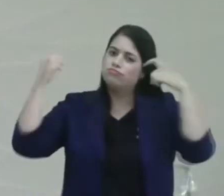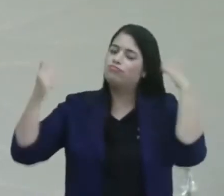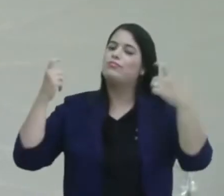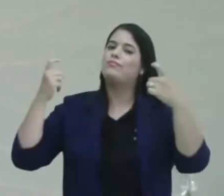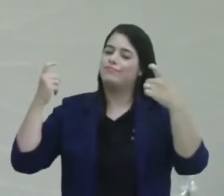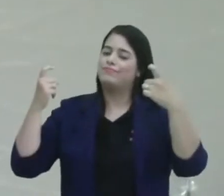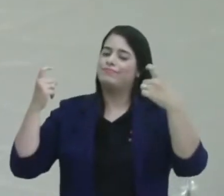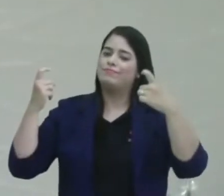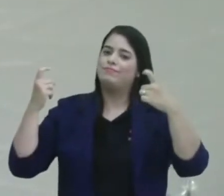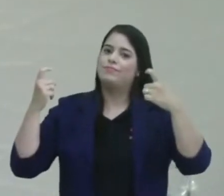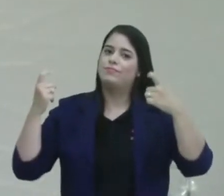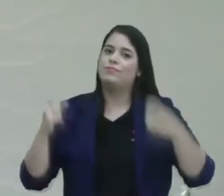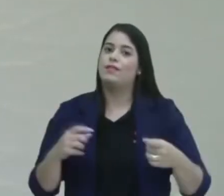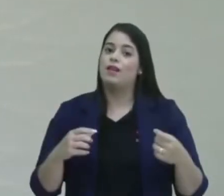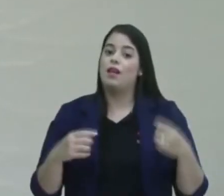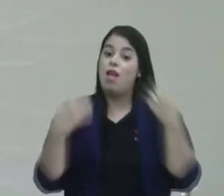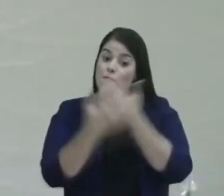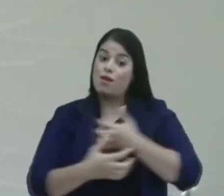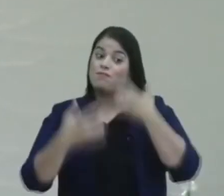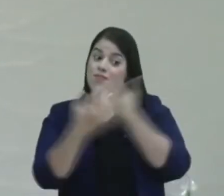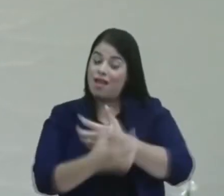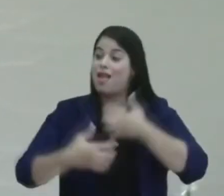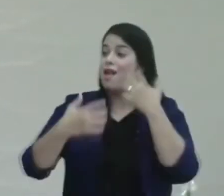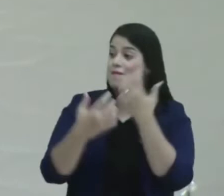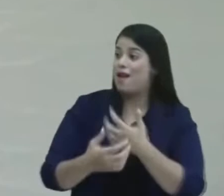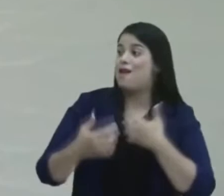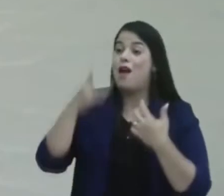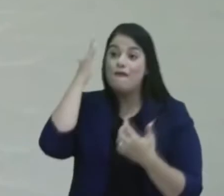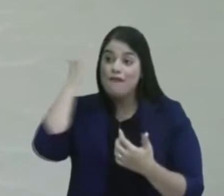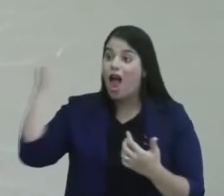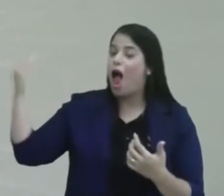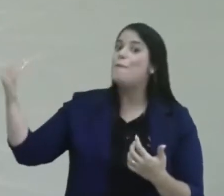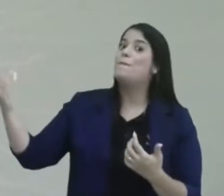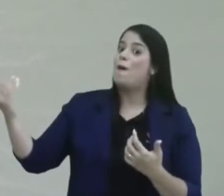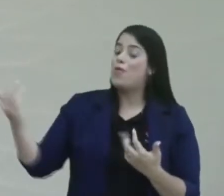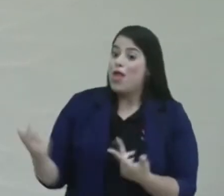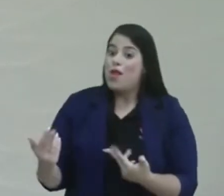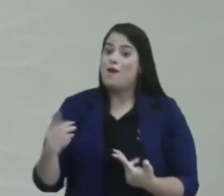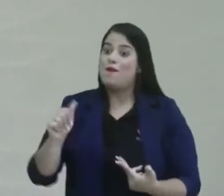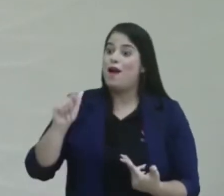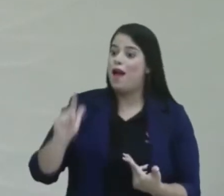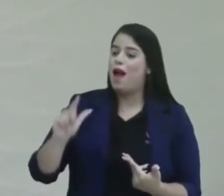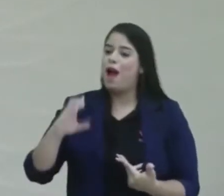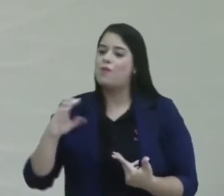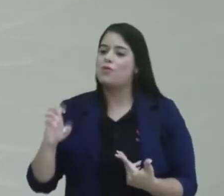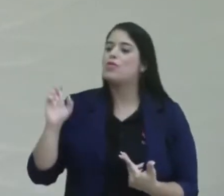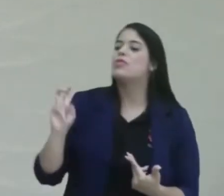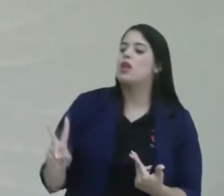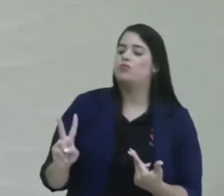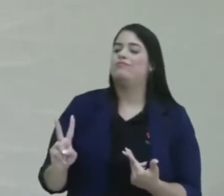que nós temos aí artistas famosos internacionalmente, como Alceu Valença e tantos outros que se apresentam mundo